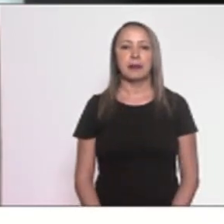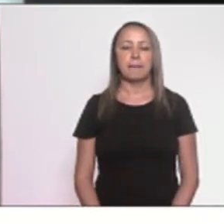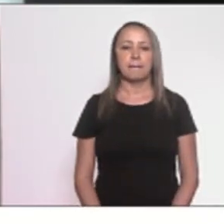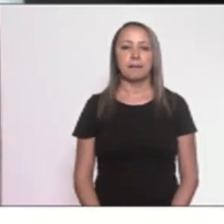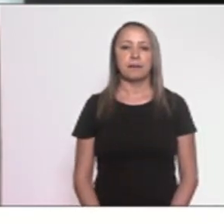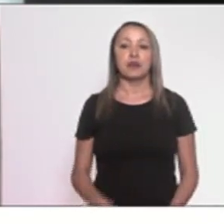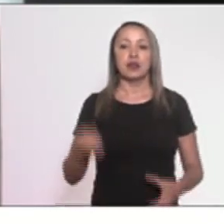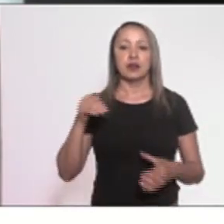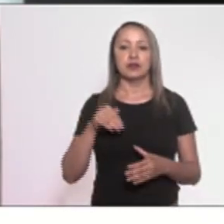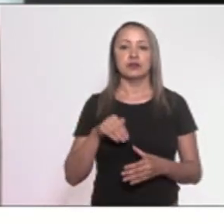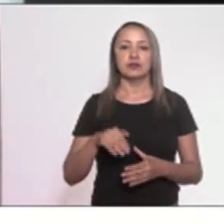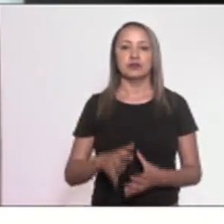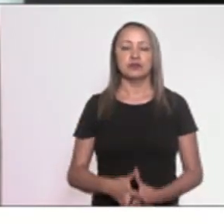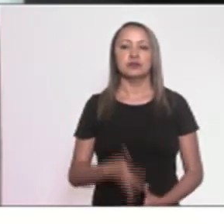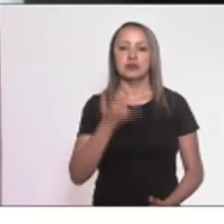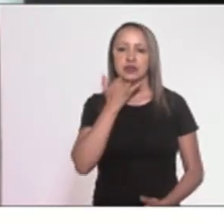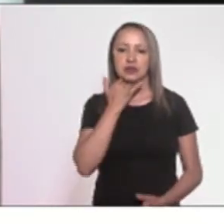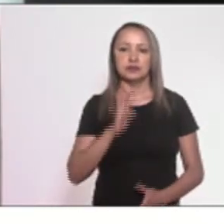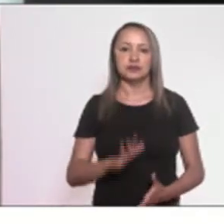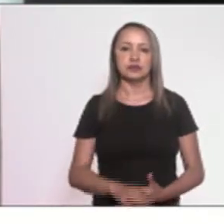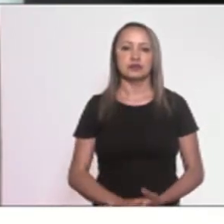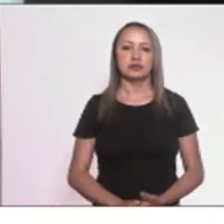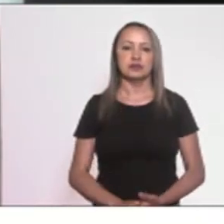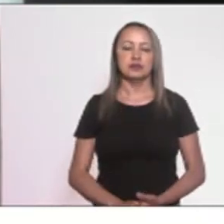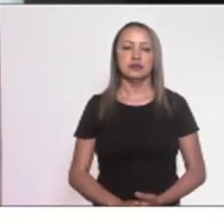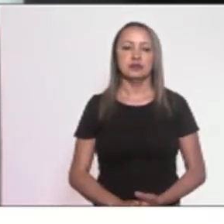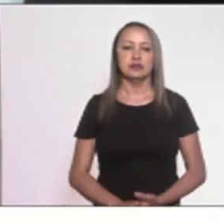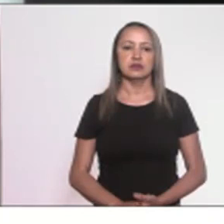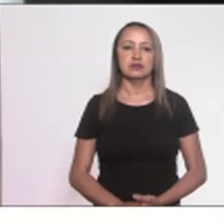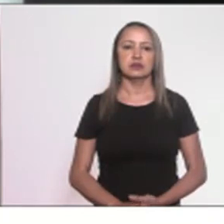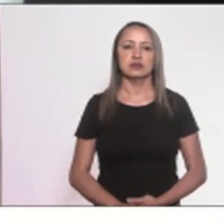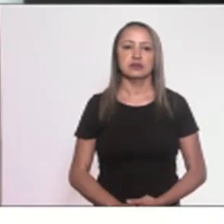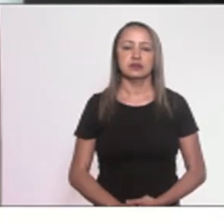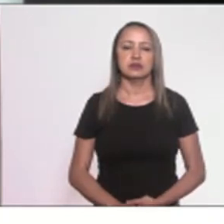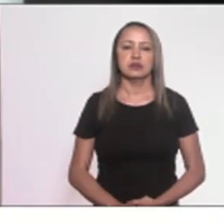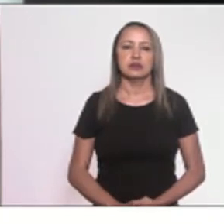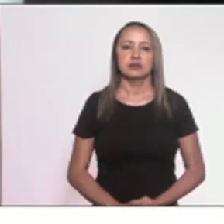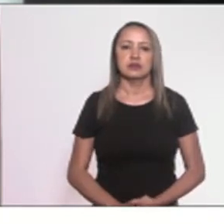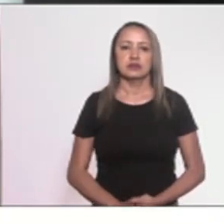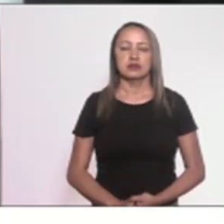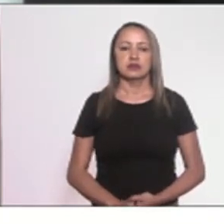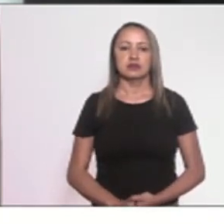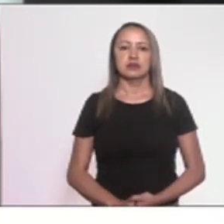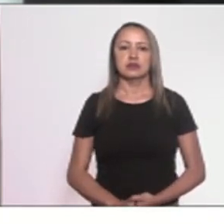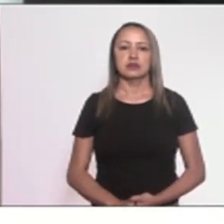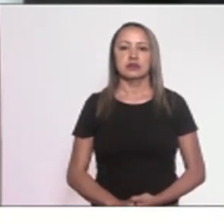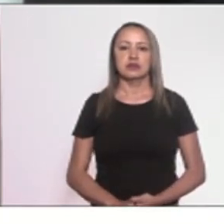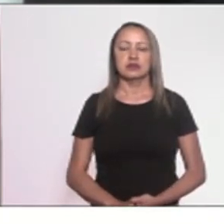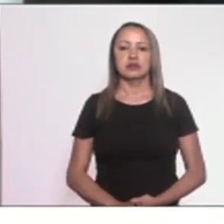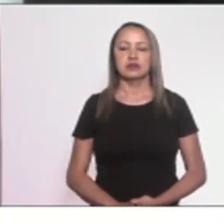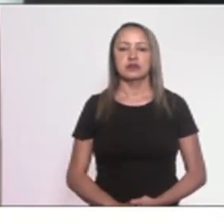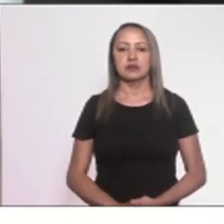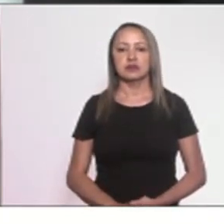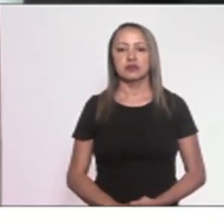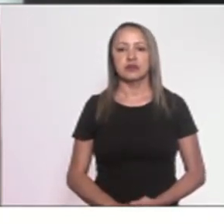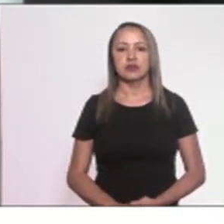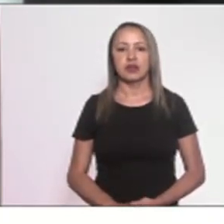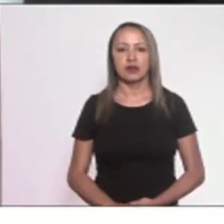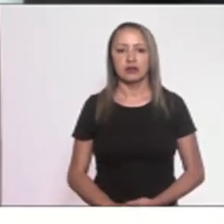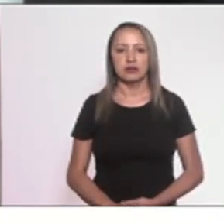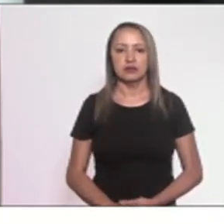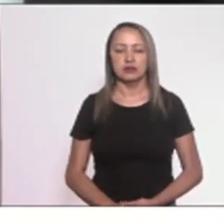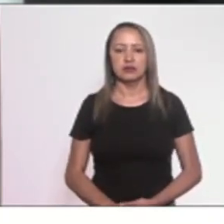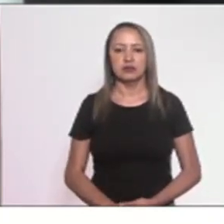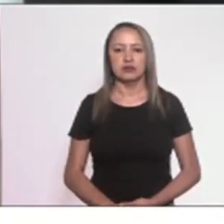Em votação. Ah, perdão. Pendendo de pareceres das comissões de assuntos municipais, desenvolvimento regional e de orçamento, finanças, fiscalização financeira e